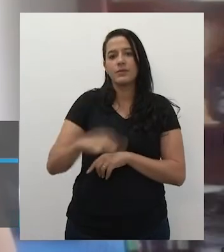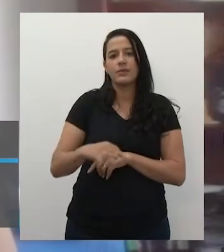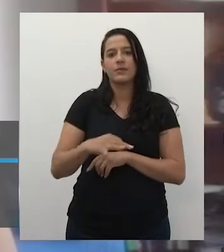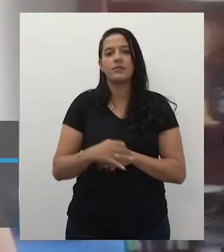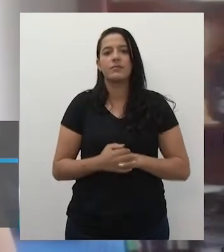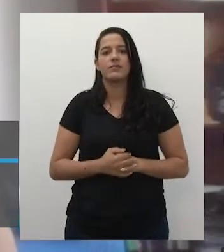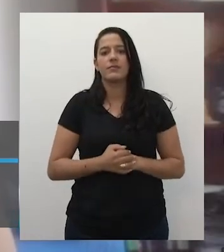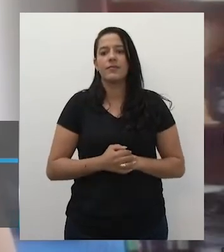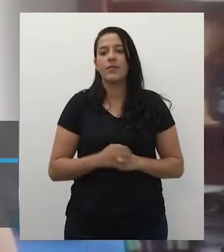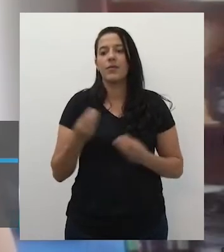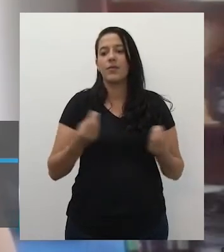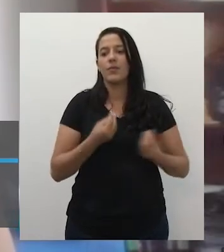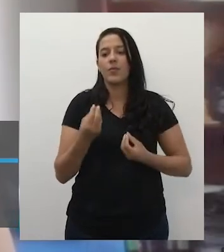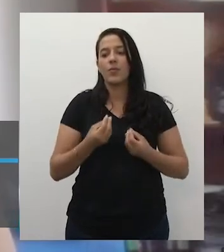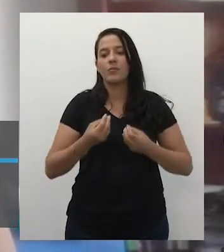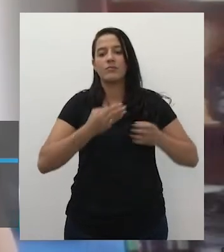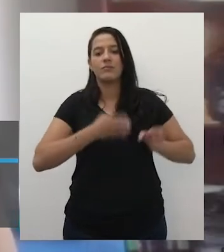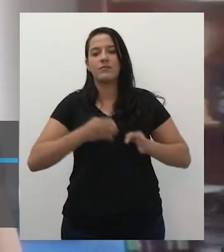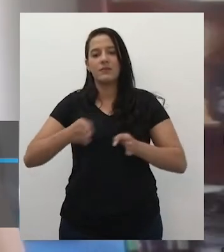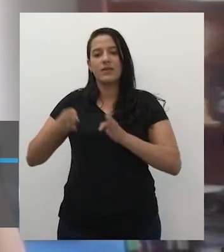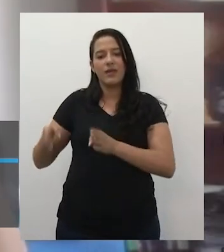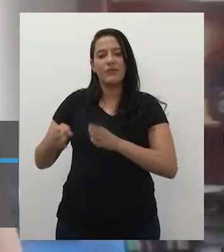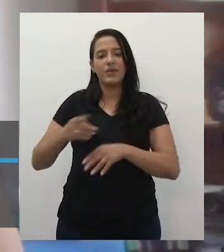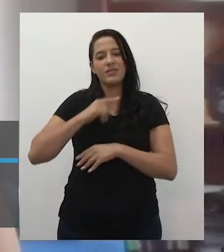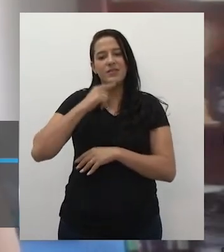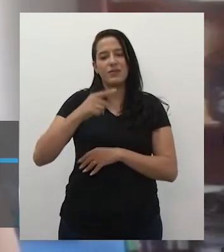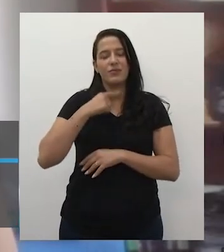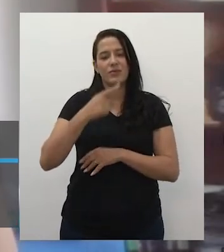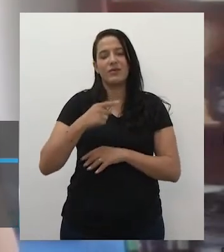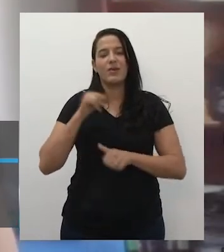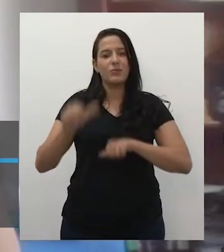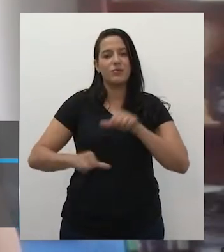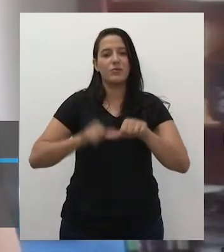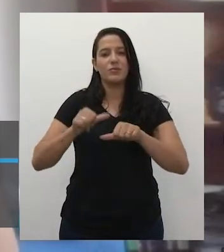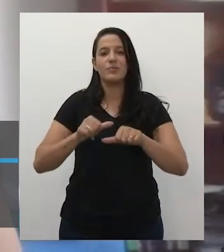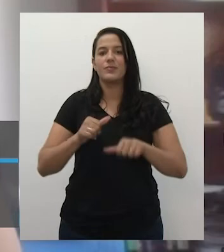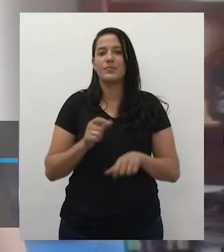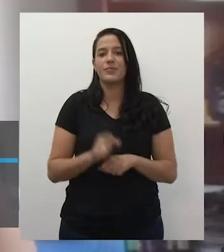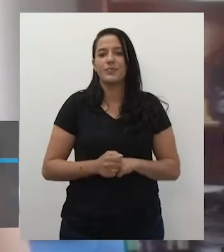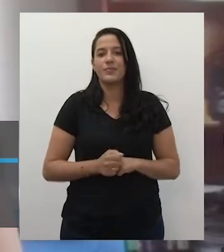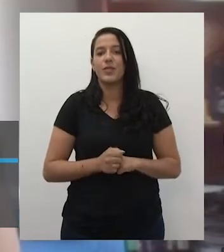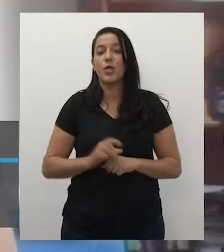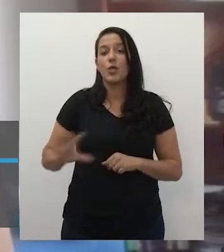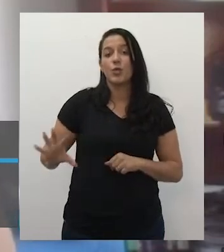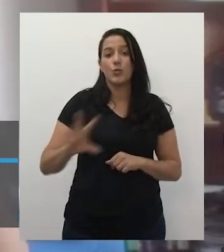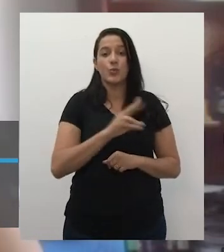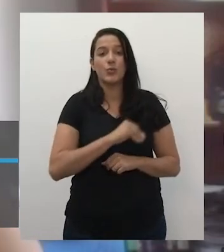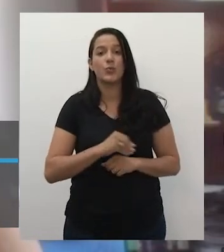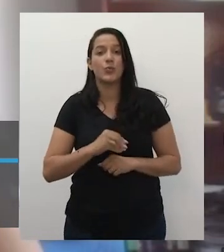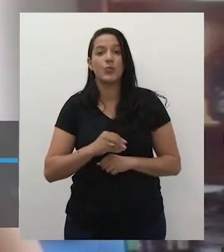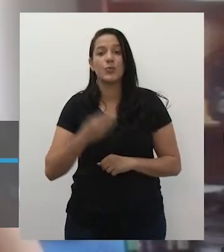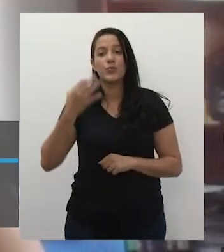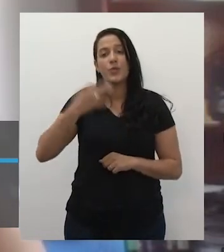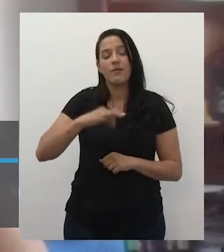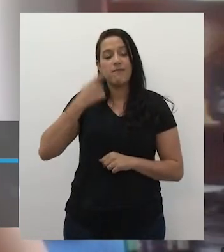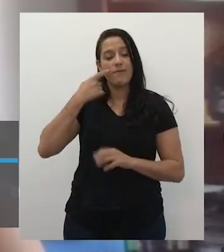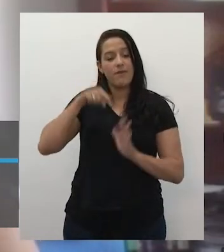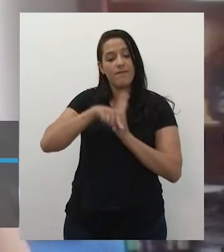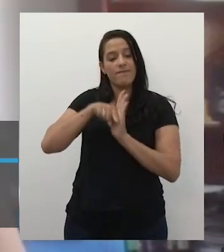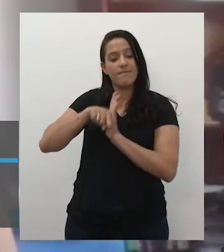Constantemente, muitas vezes dia após fazer uma ação, reavaliar essa ação, pensar em outras